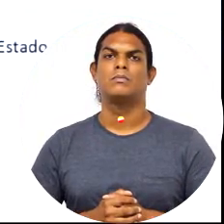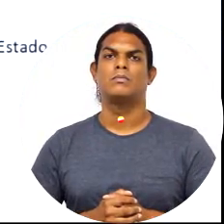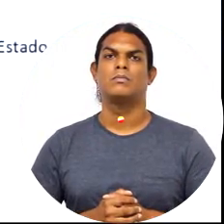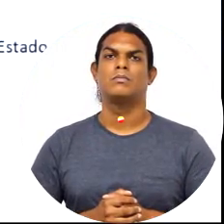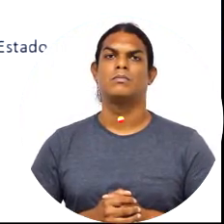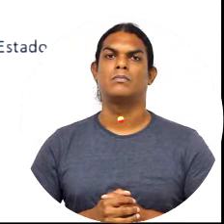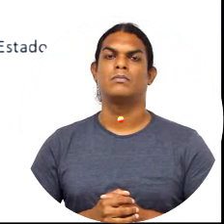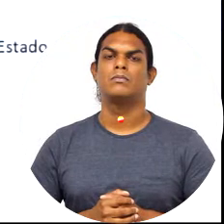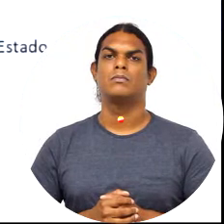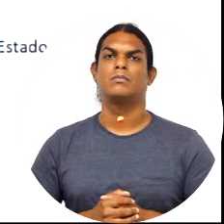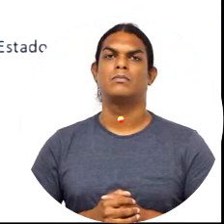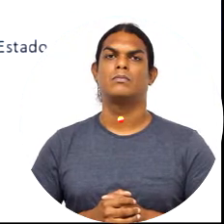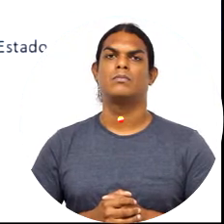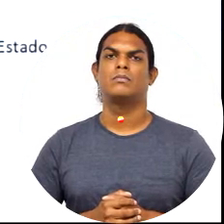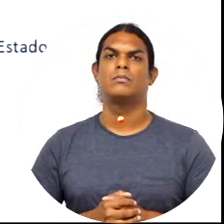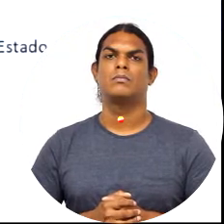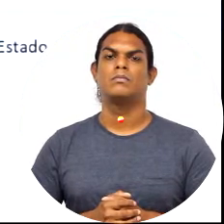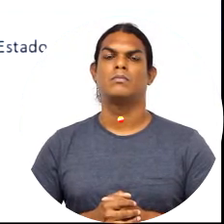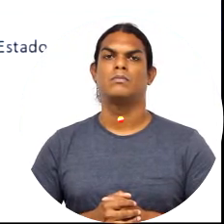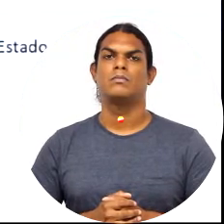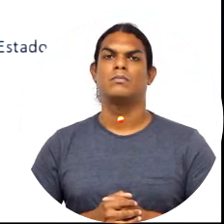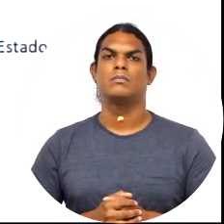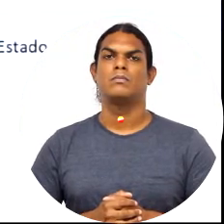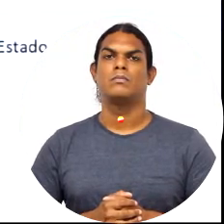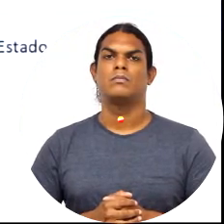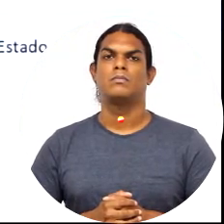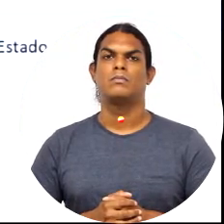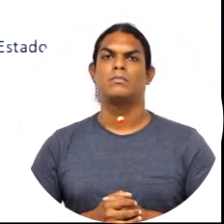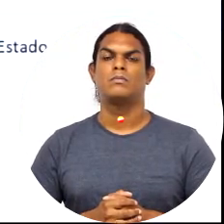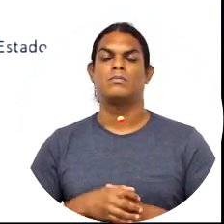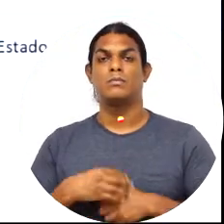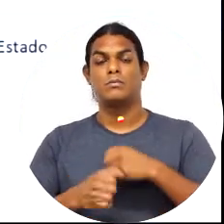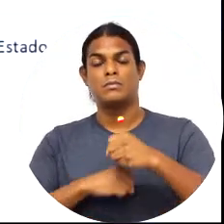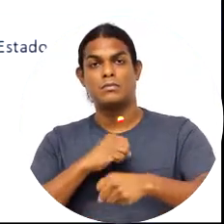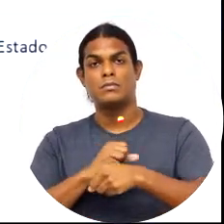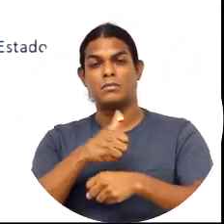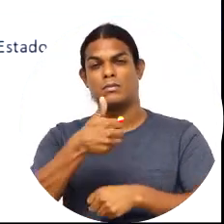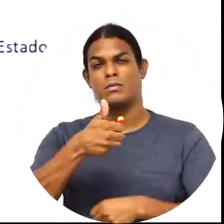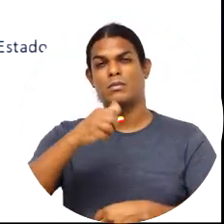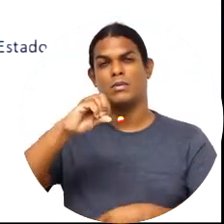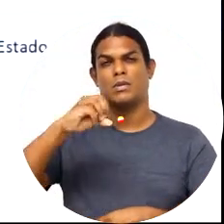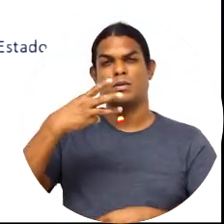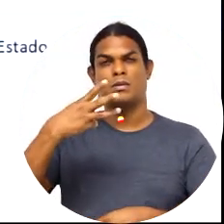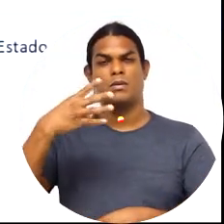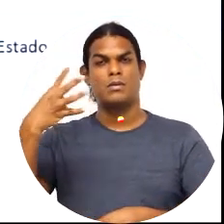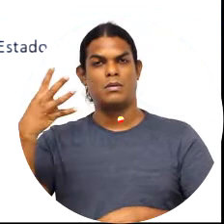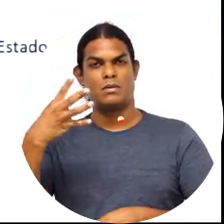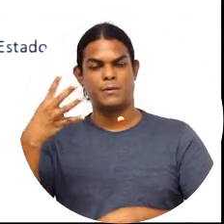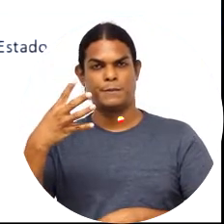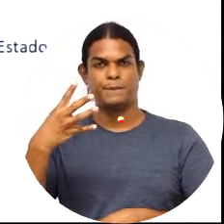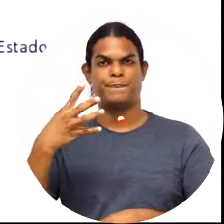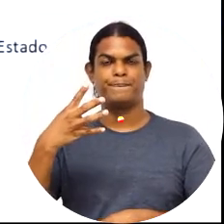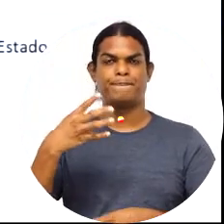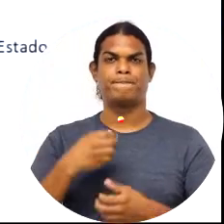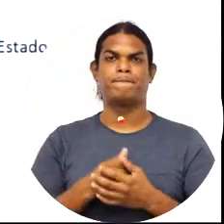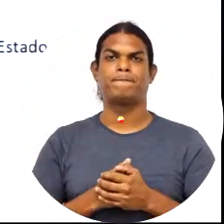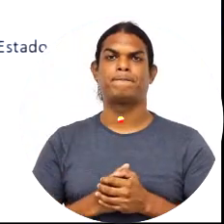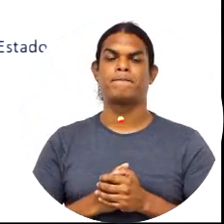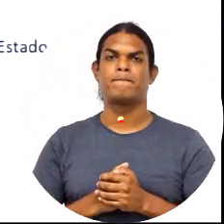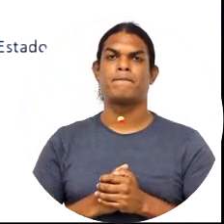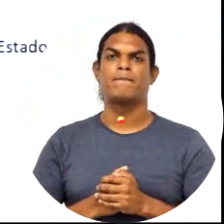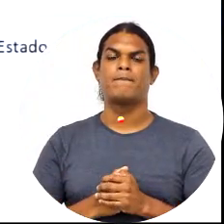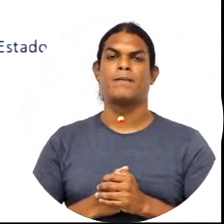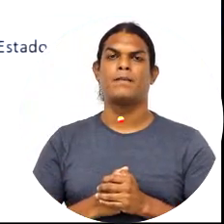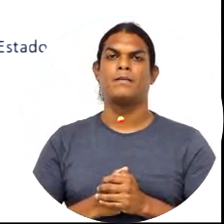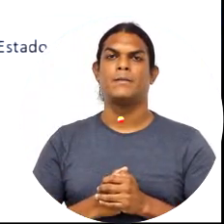dessa laicização ter ocorrido em 1891. Em 1934, a gente tem o primeiro momento de involução